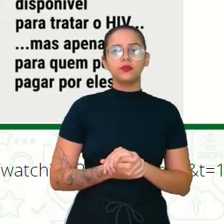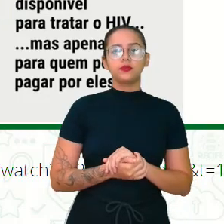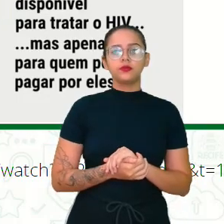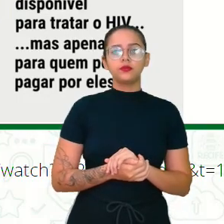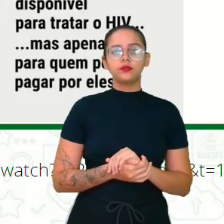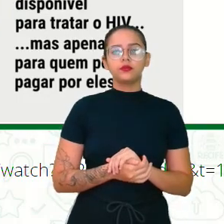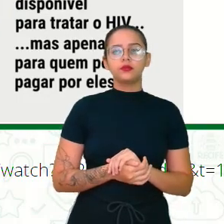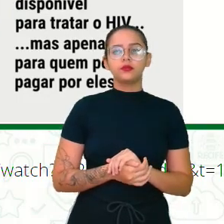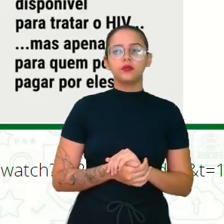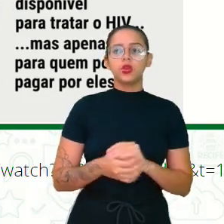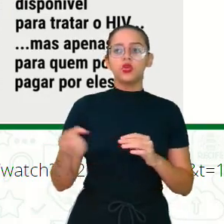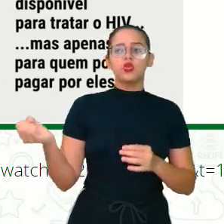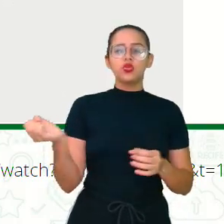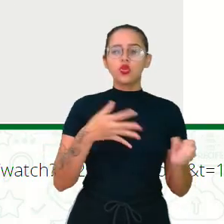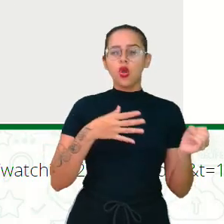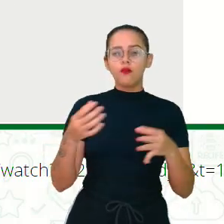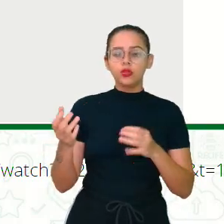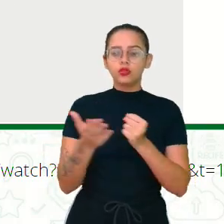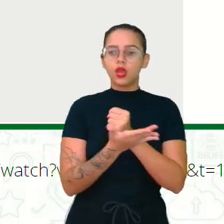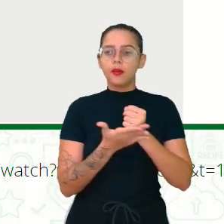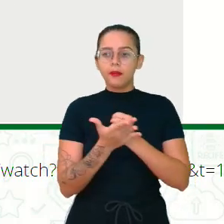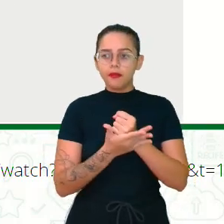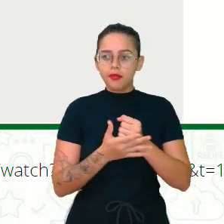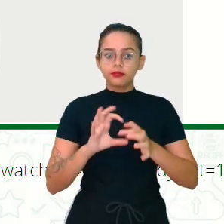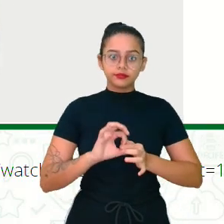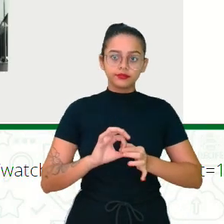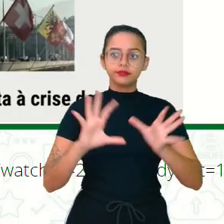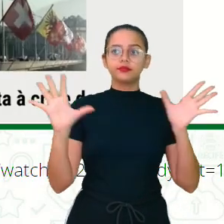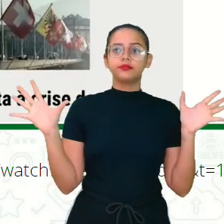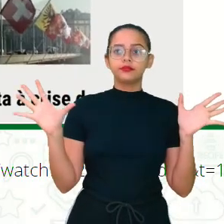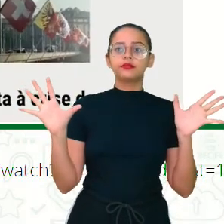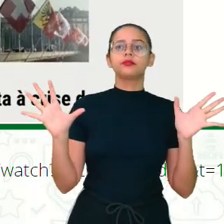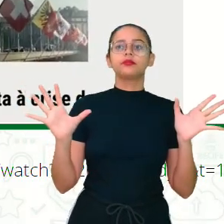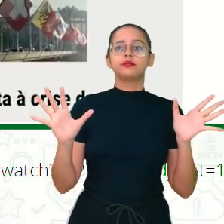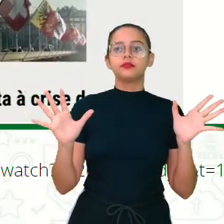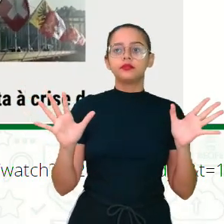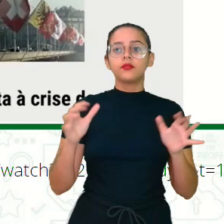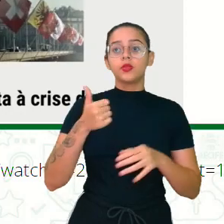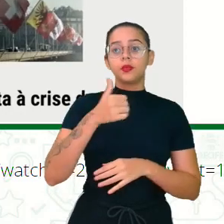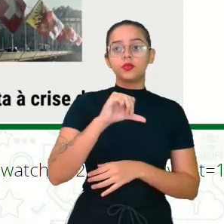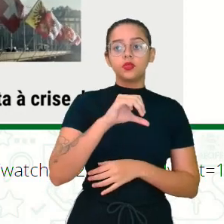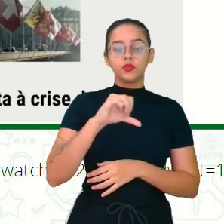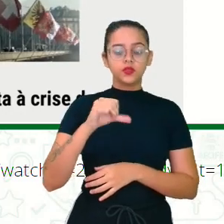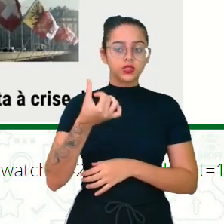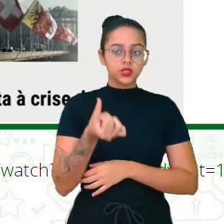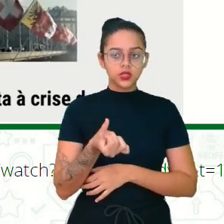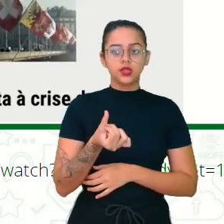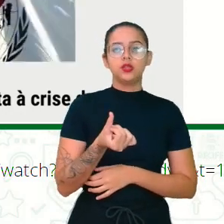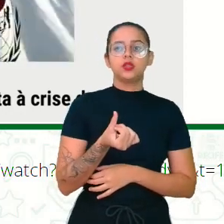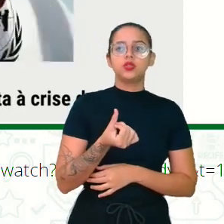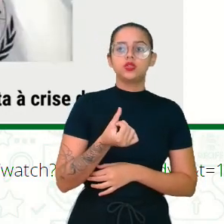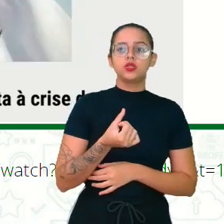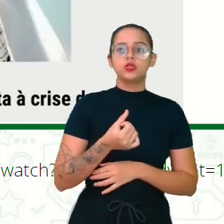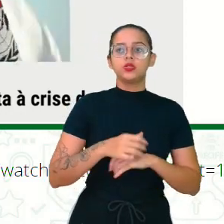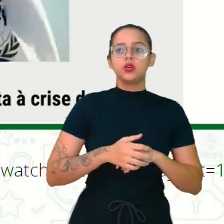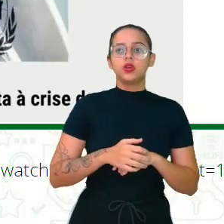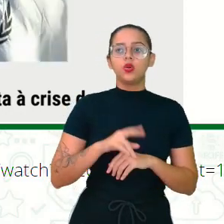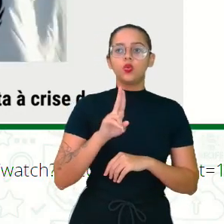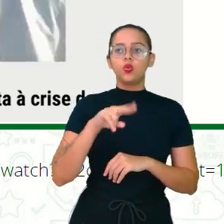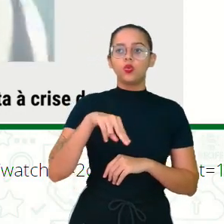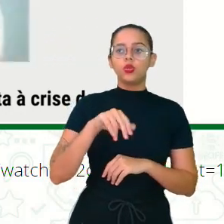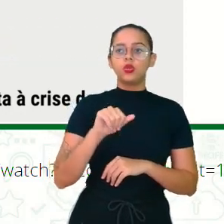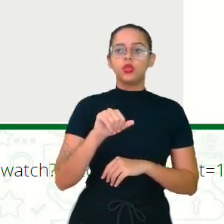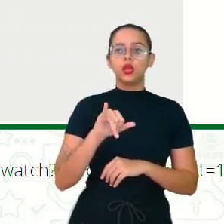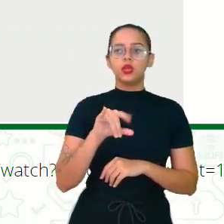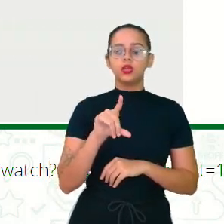Um conjunto de novos medicamentos tornou-se disponível. Em 1996, a UNAIDS foi criado para